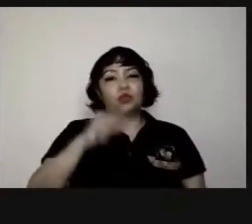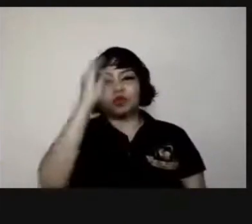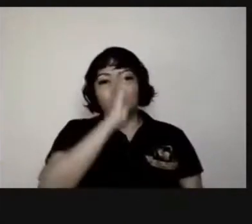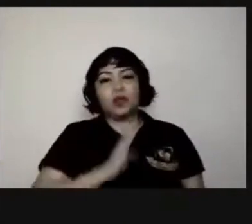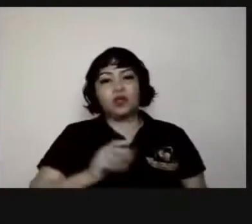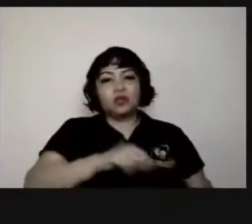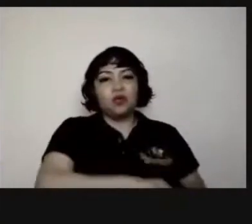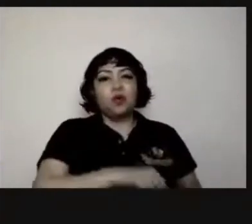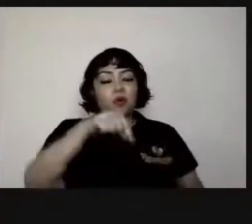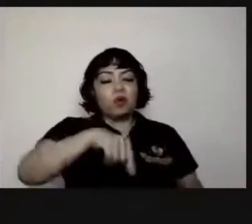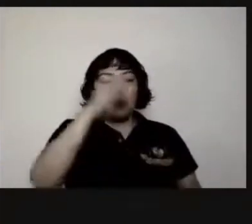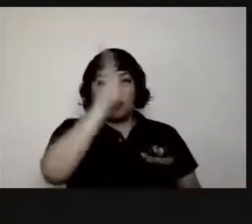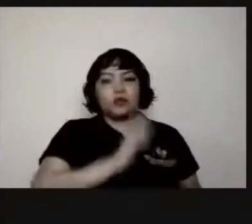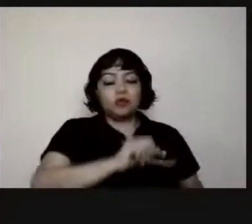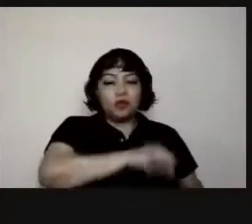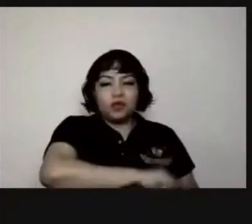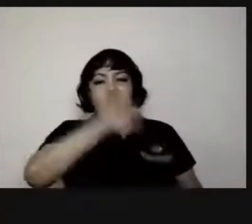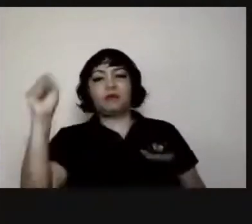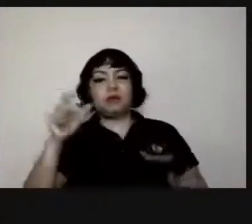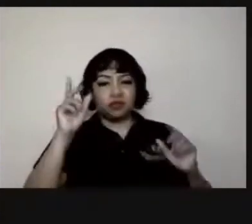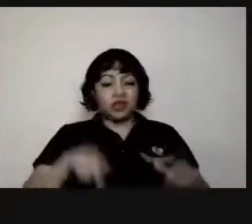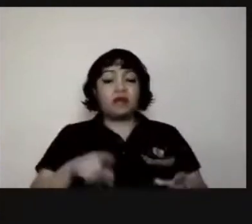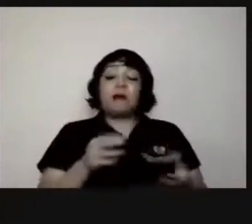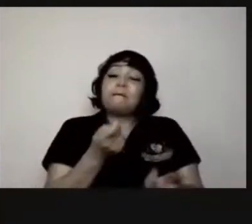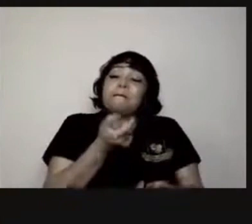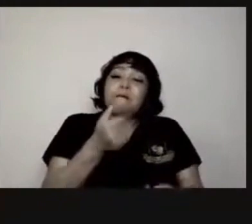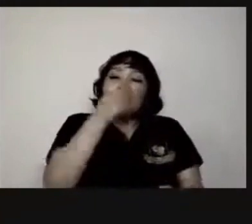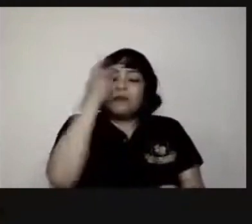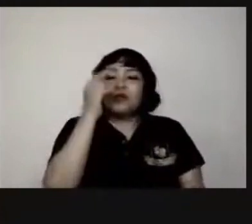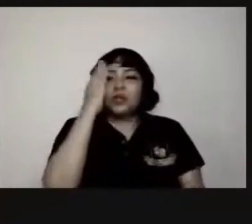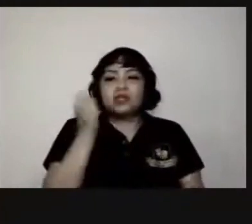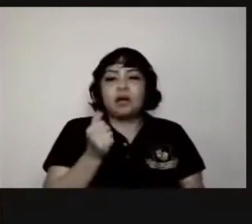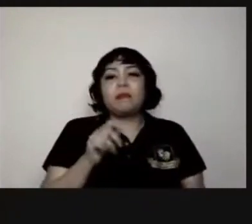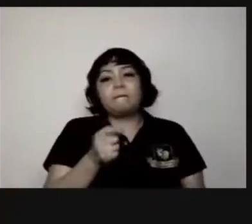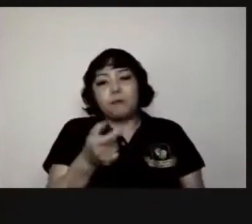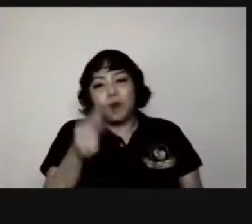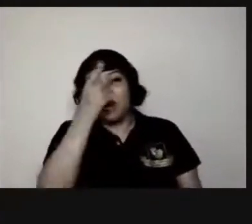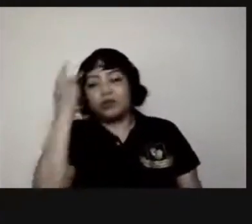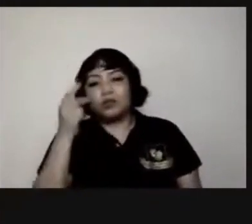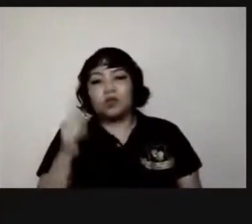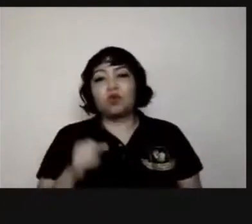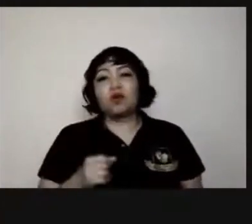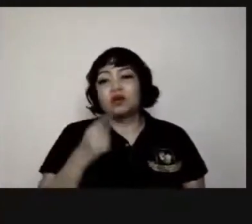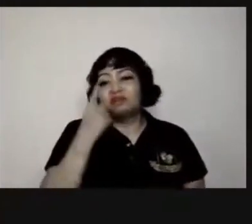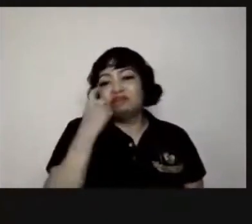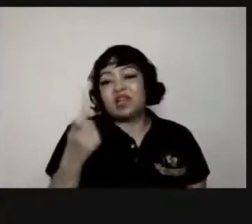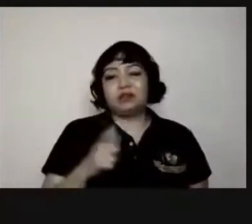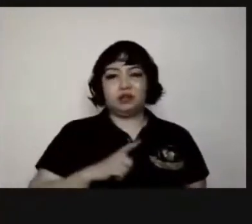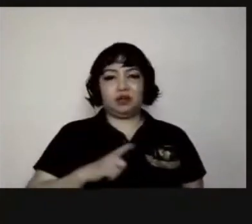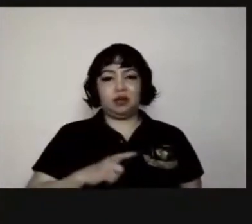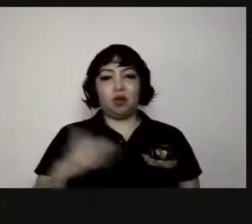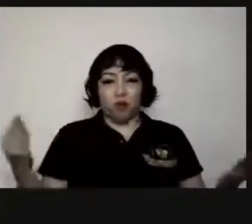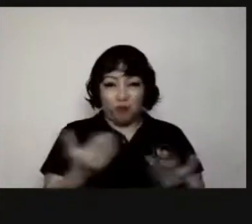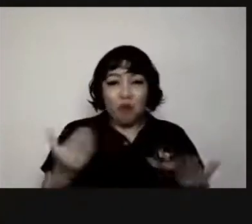gente sabe disso e também pouca gente se importa. Hoje, o que se transmite pelo Brasil, no estado em que se